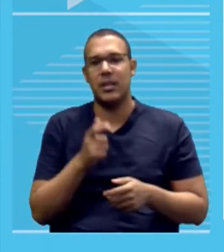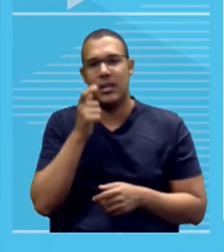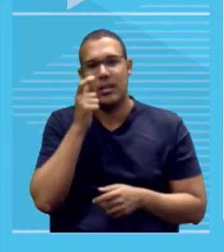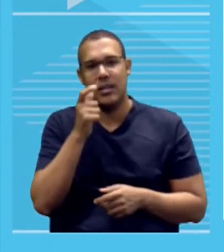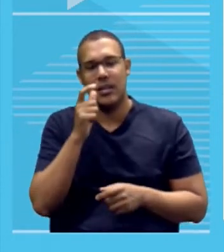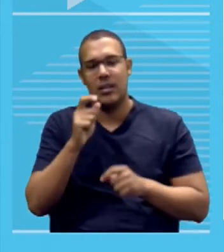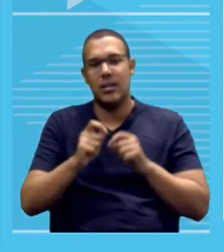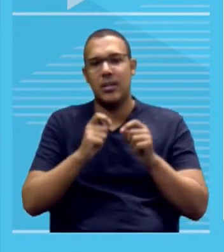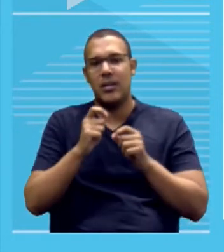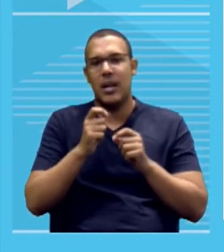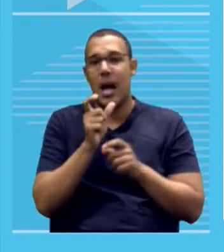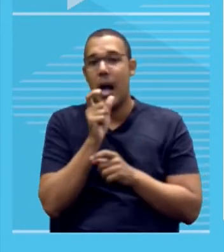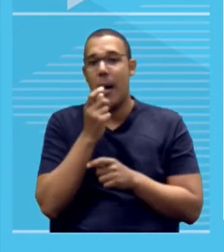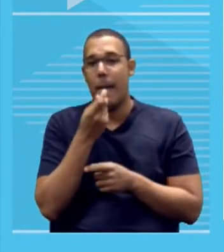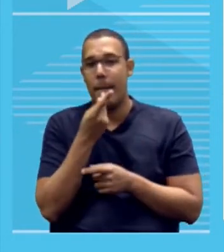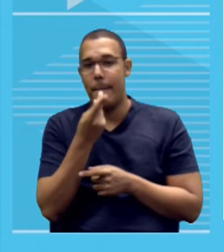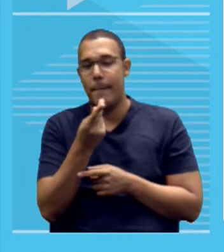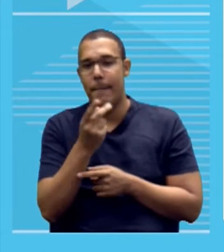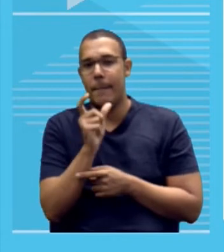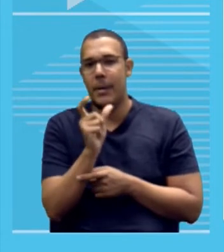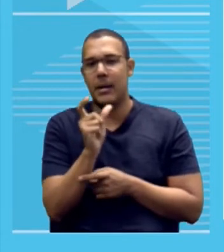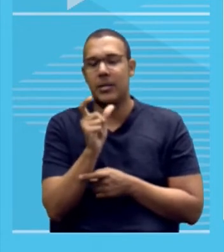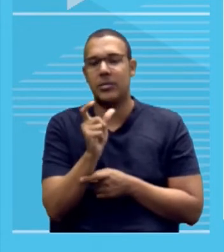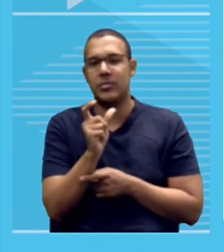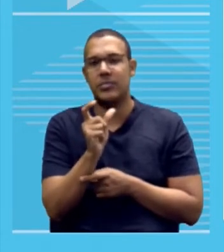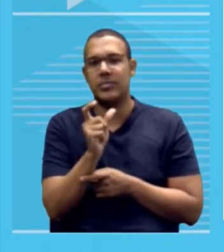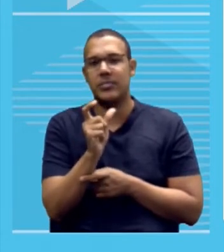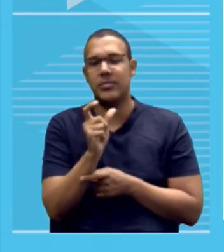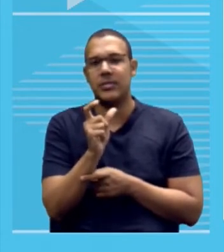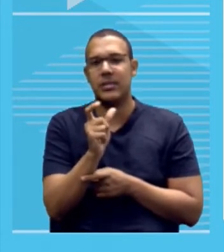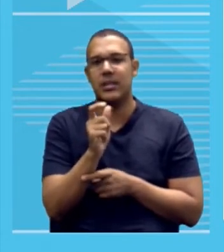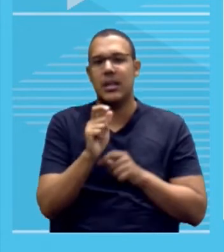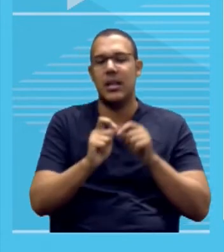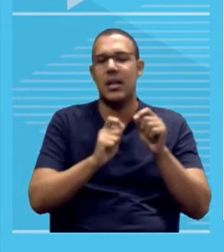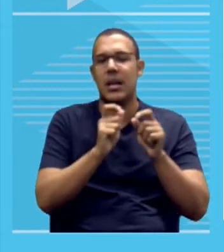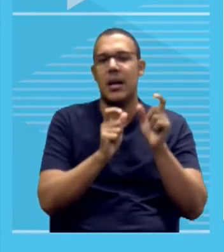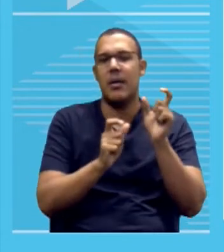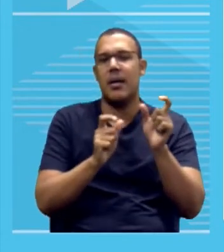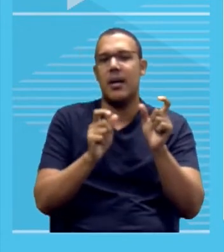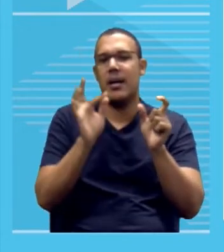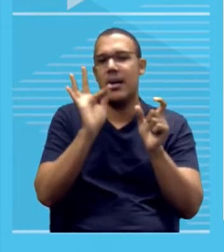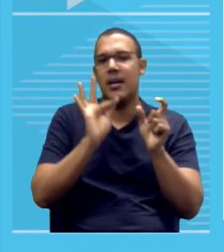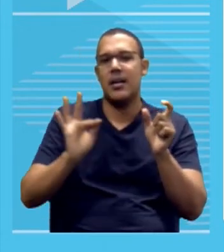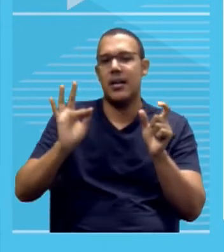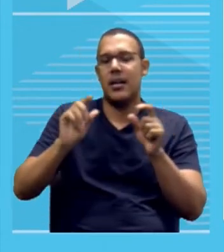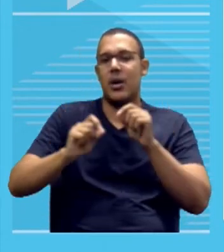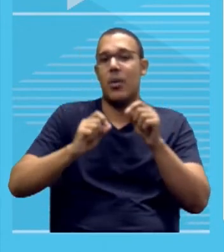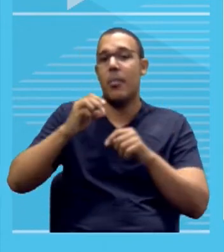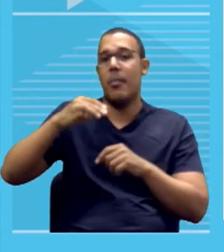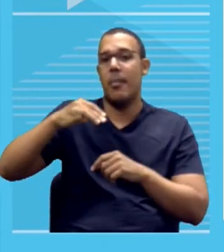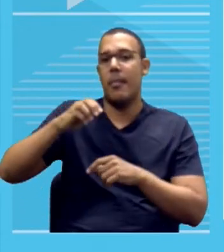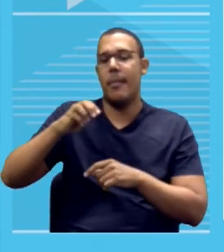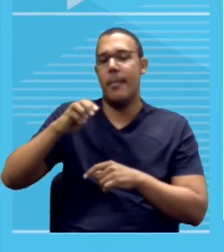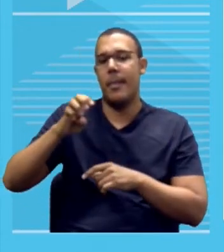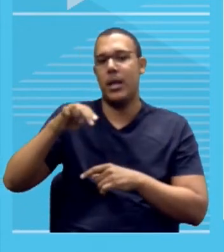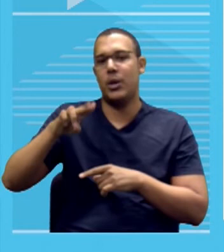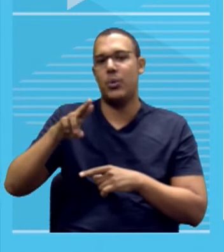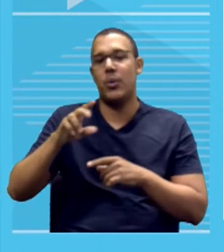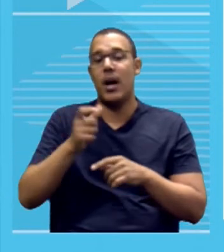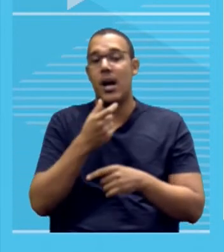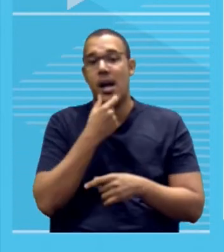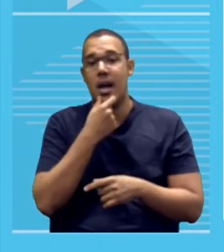aí a questão de pronúncia tá essa palavra ela é inspirada na palavra em francês pronuncia menir aí em inglês